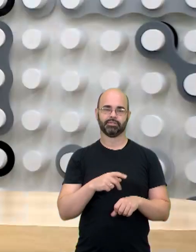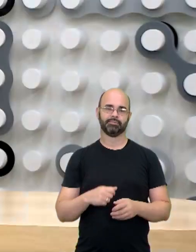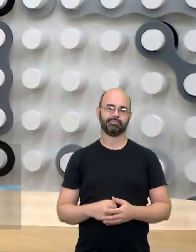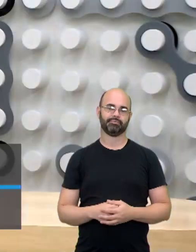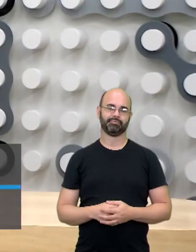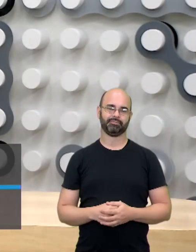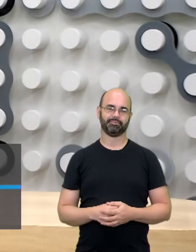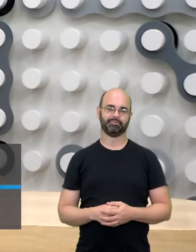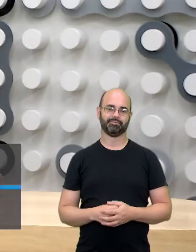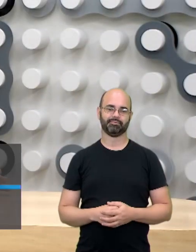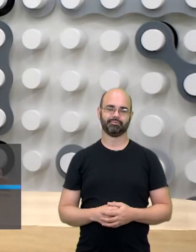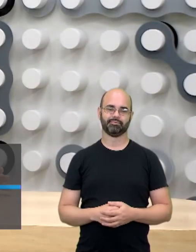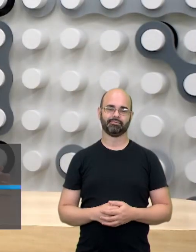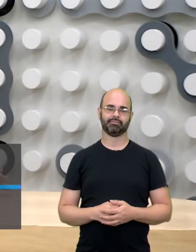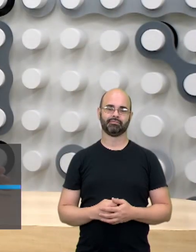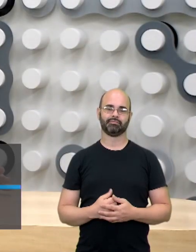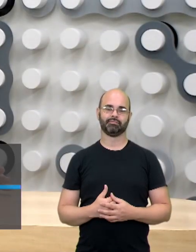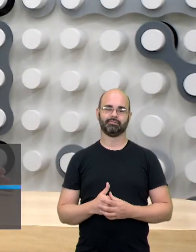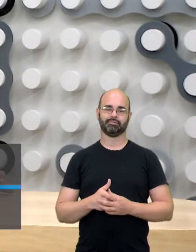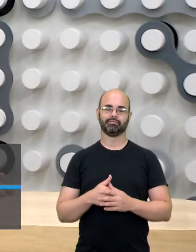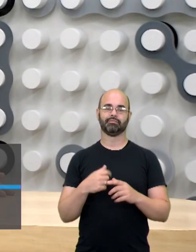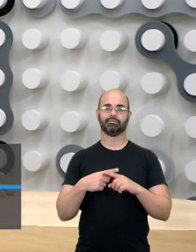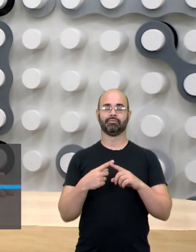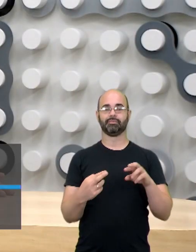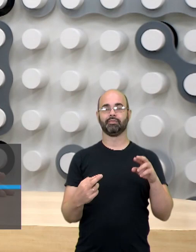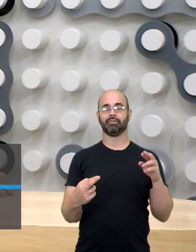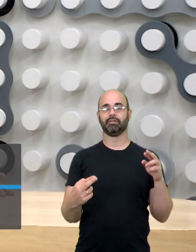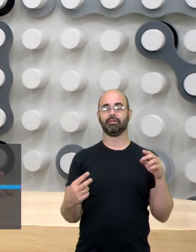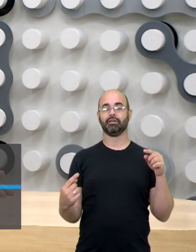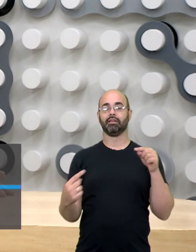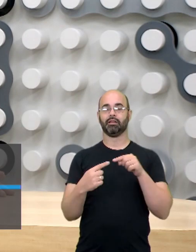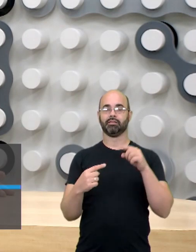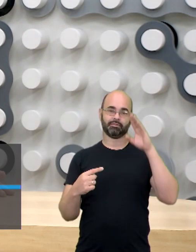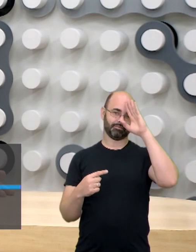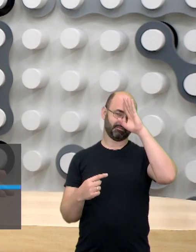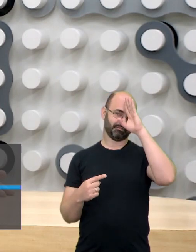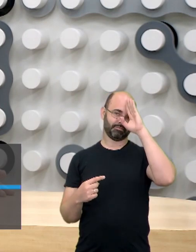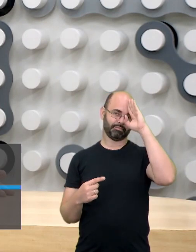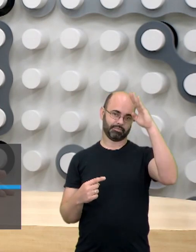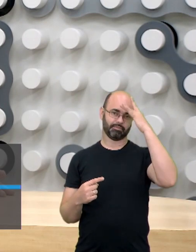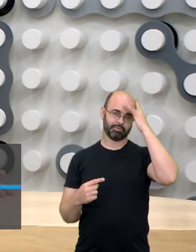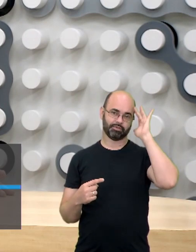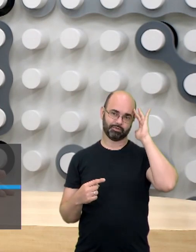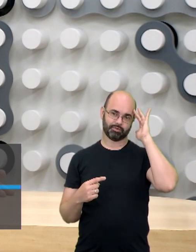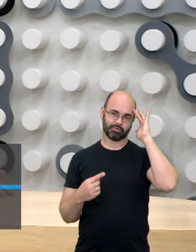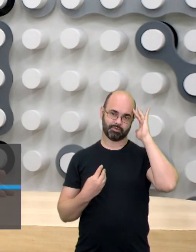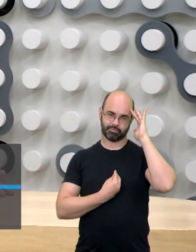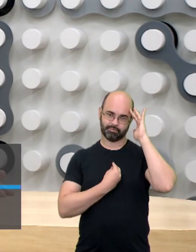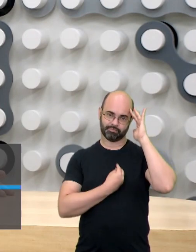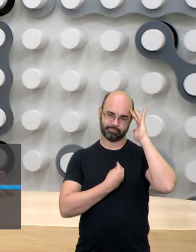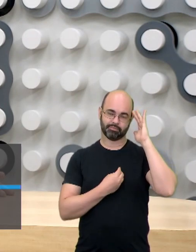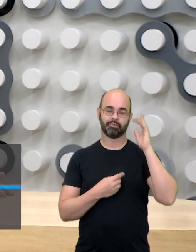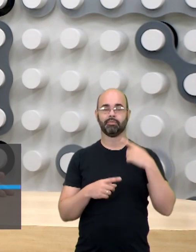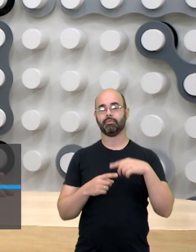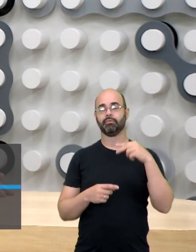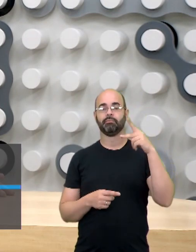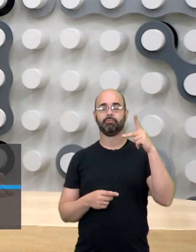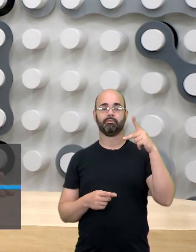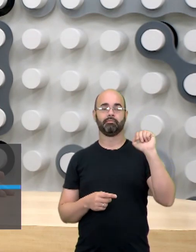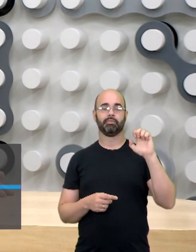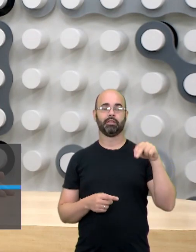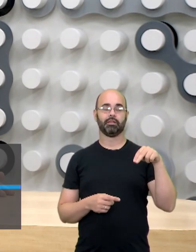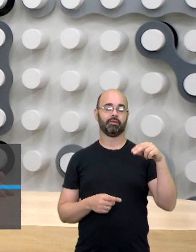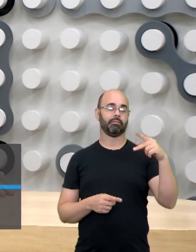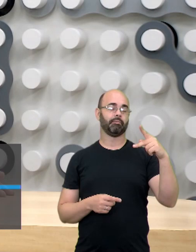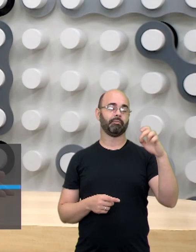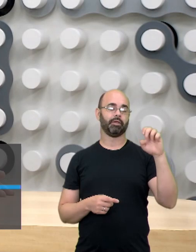a relação é da população, né? Então as informações que nós vamos ter aí no PNAD são parecidas com o do censo, só